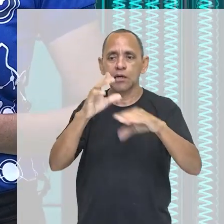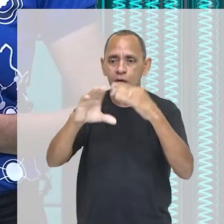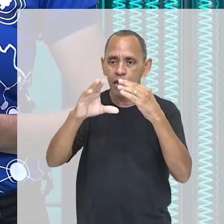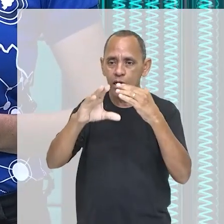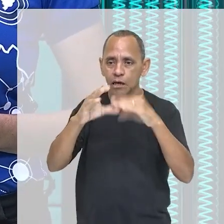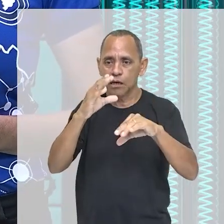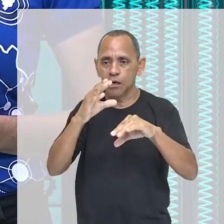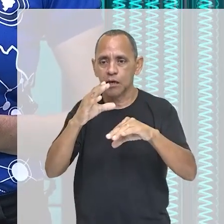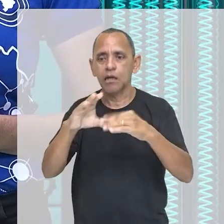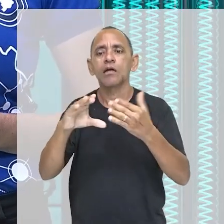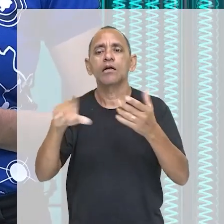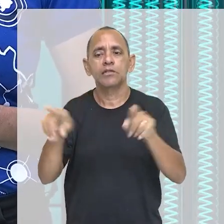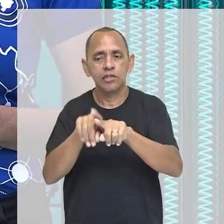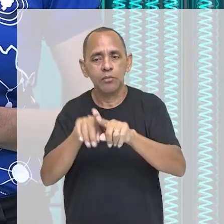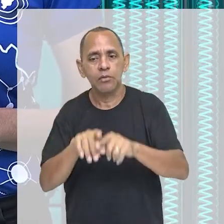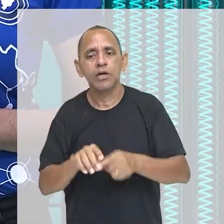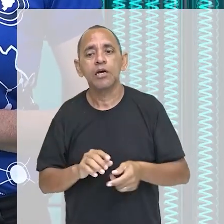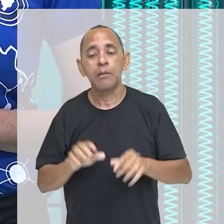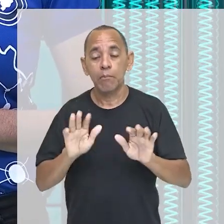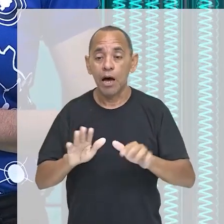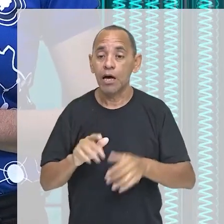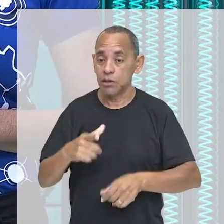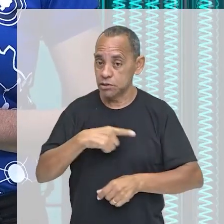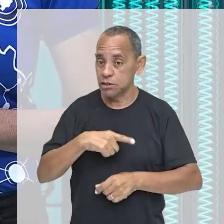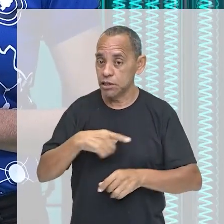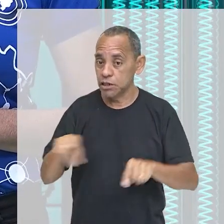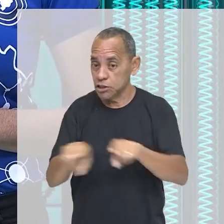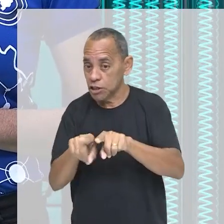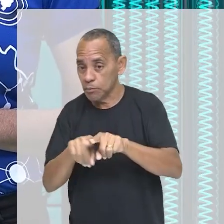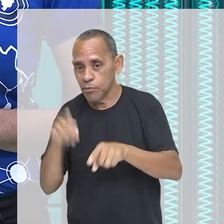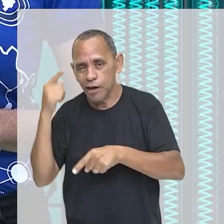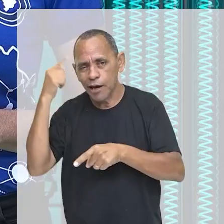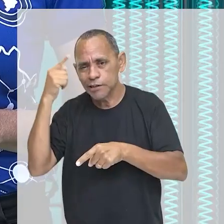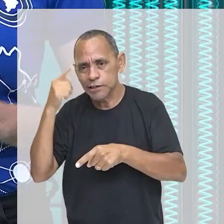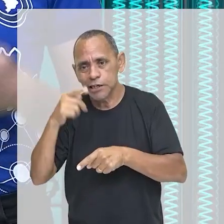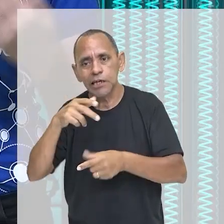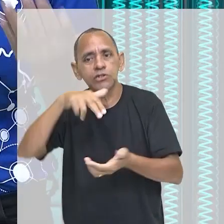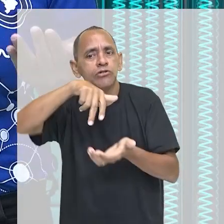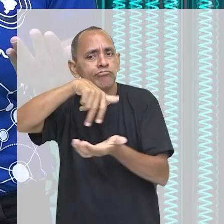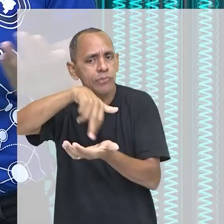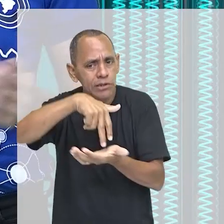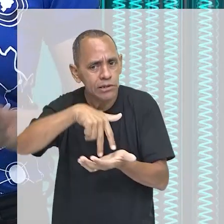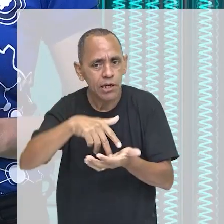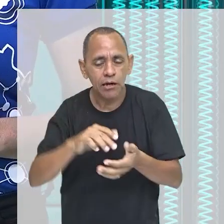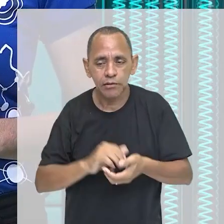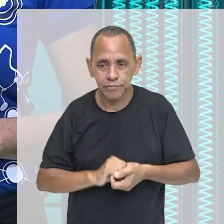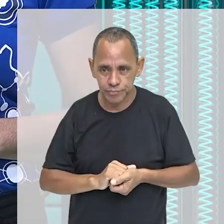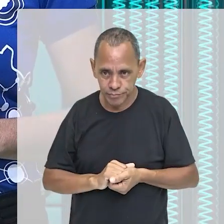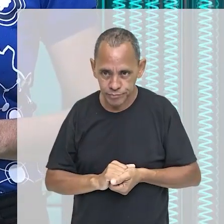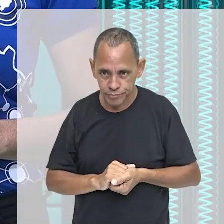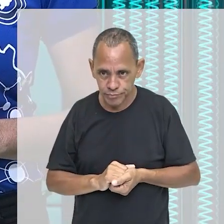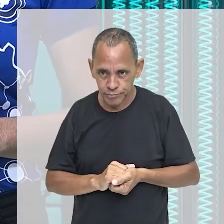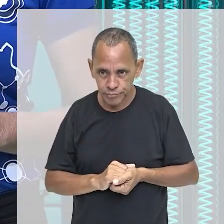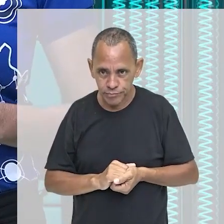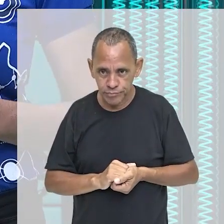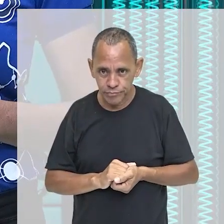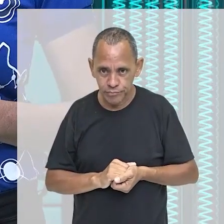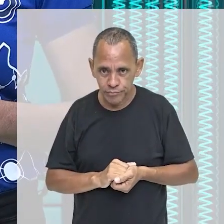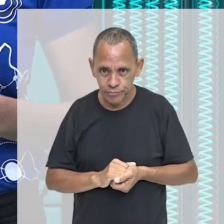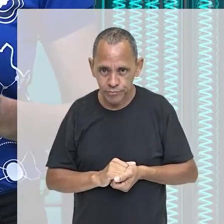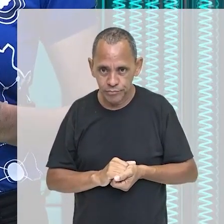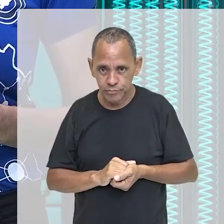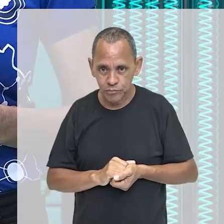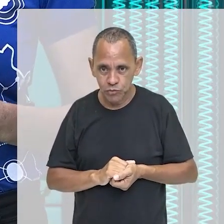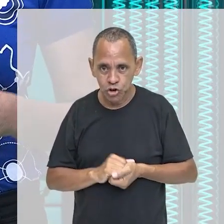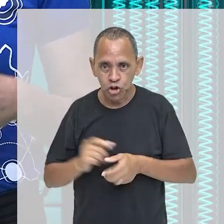fica com as conjunções de adição. Acompanhe comigo. Então, posso utilizar o and. She sings and dances. Um